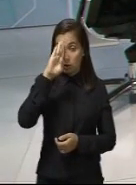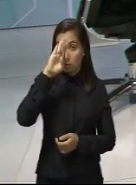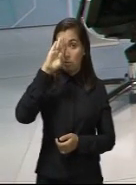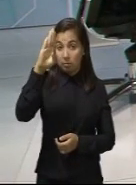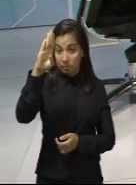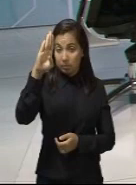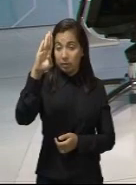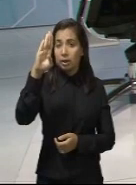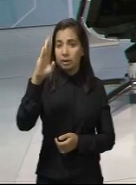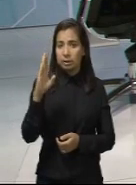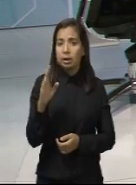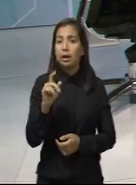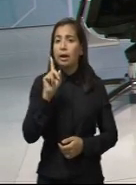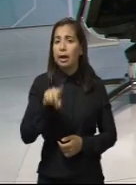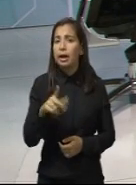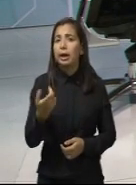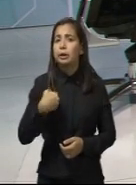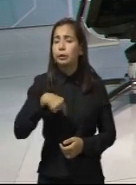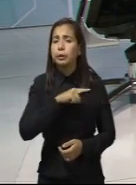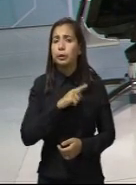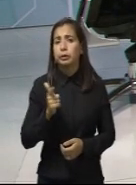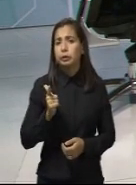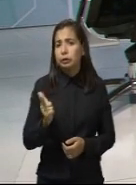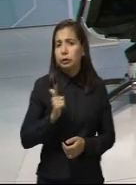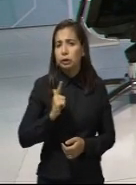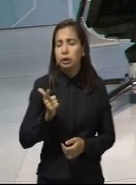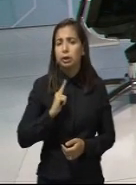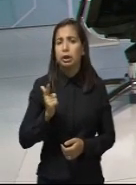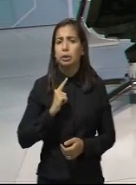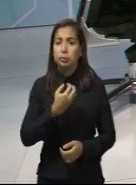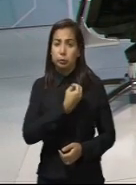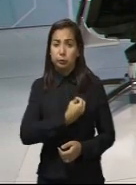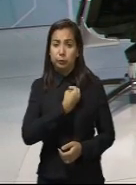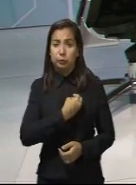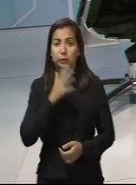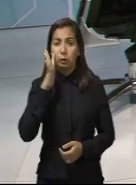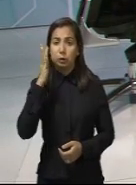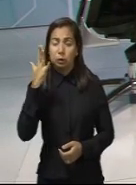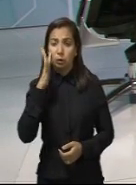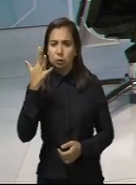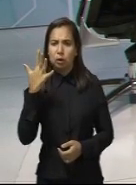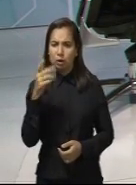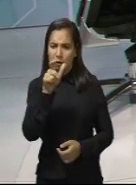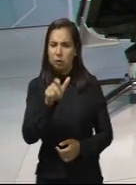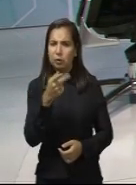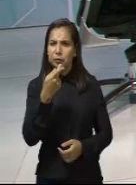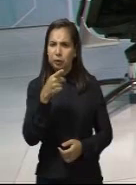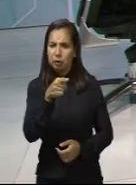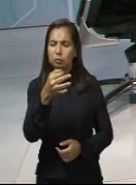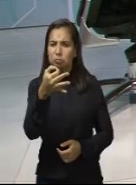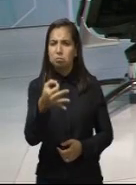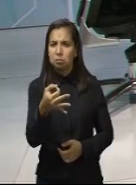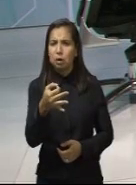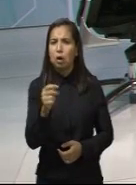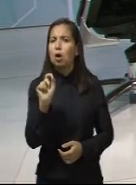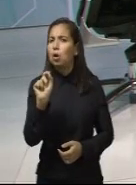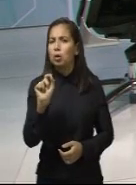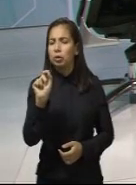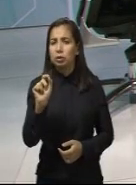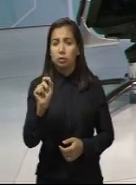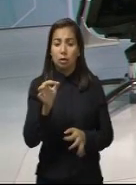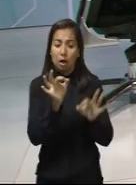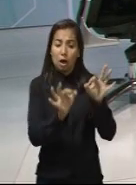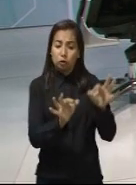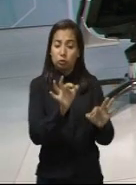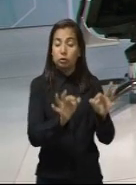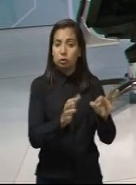colocada é que nós estamos enfrentando uma situação em que, veja o seguinte, você falou uma coisa muito boa, Roberto. A própria